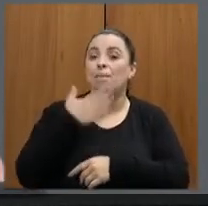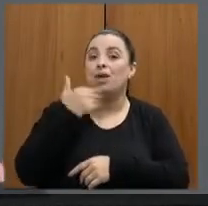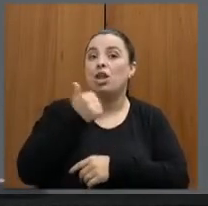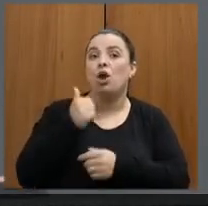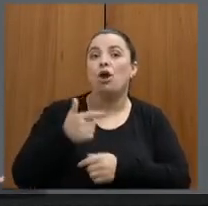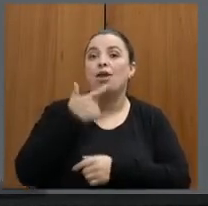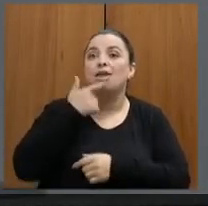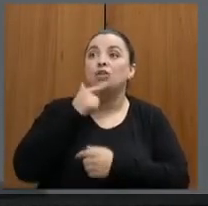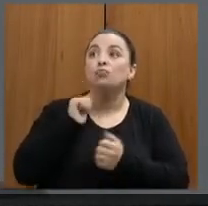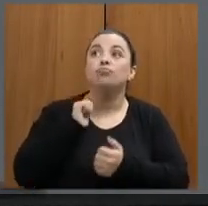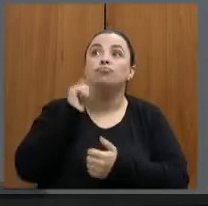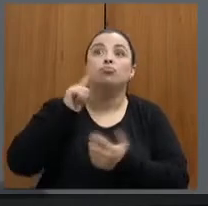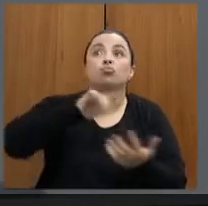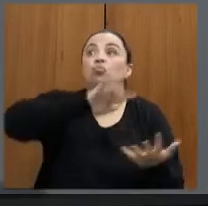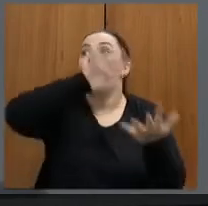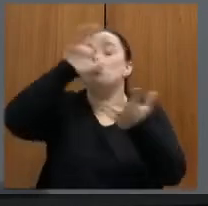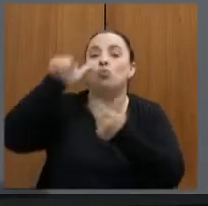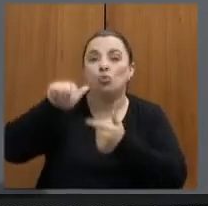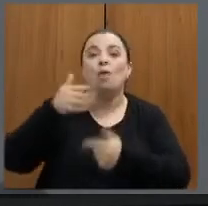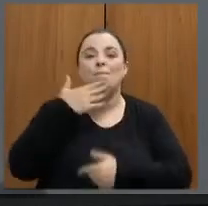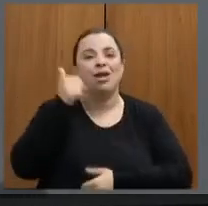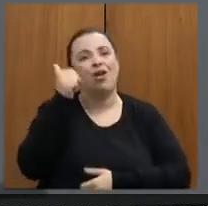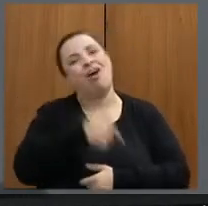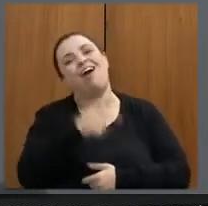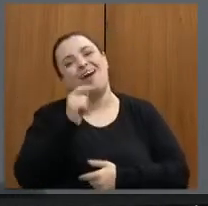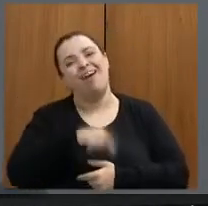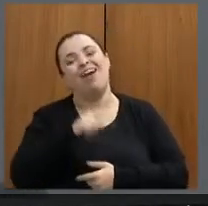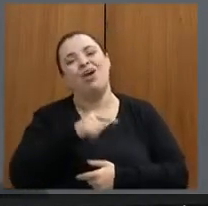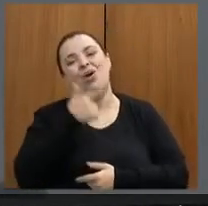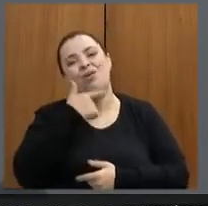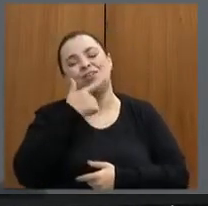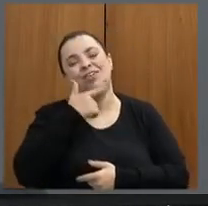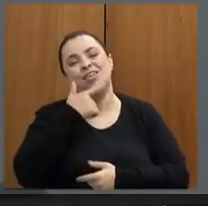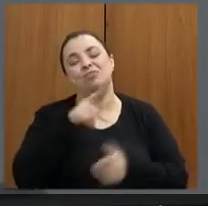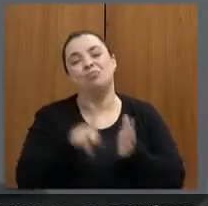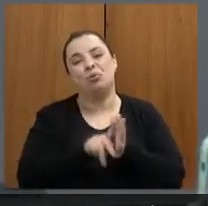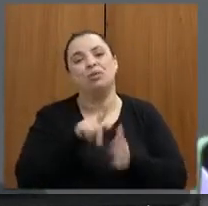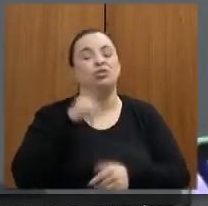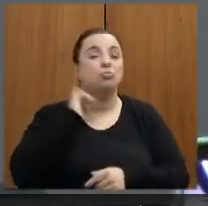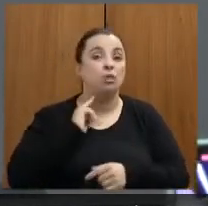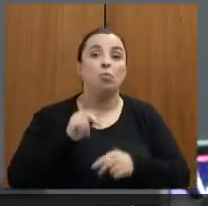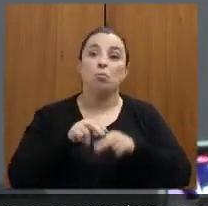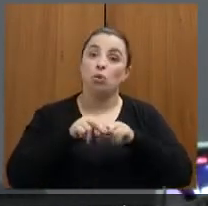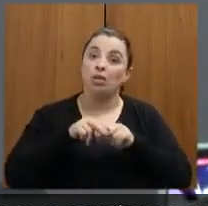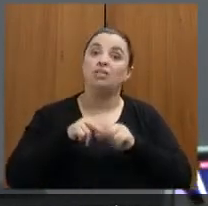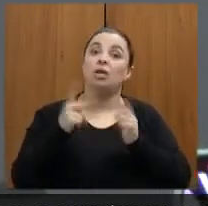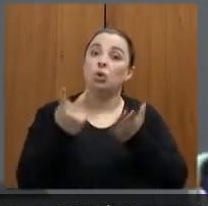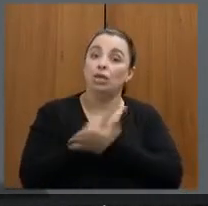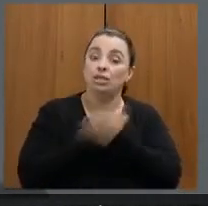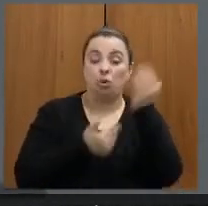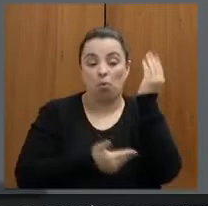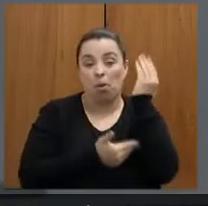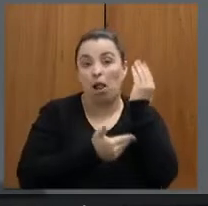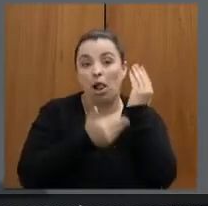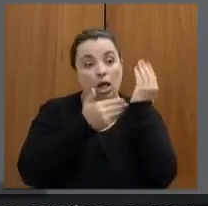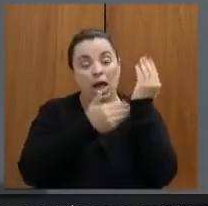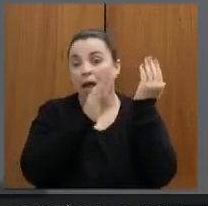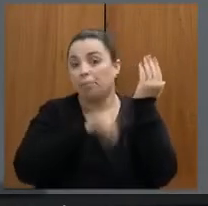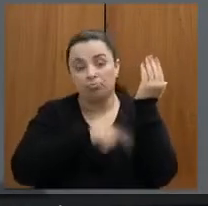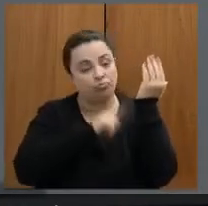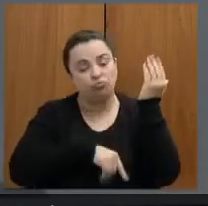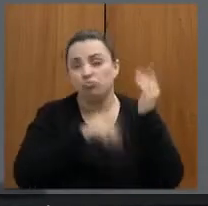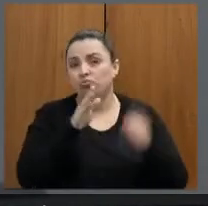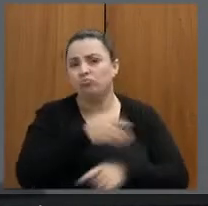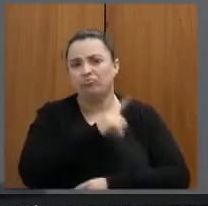não seria possível caso não fosse feito todo esse processo de simplificação desburocratização de tratar os nossos